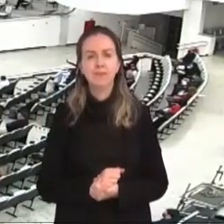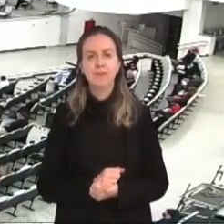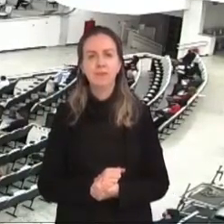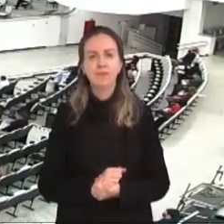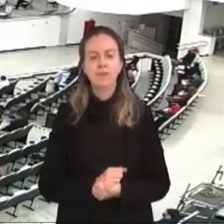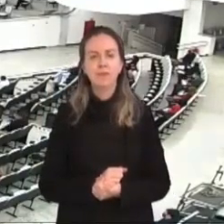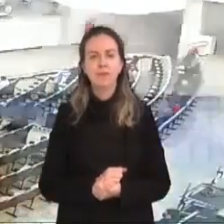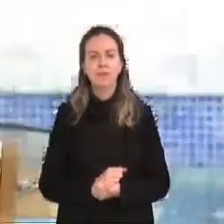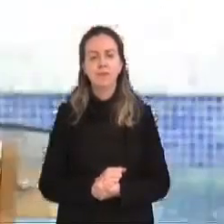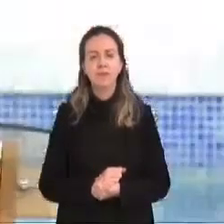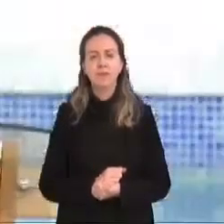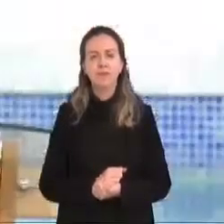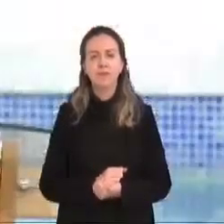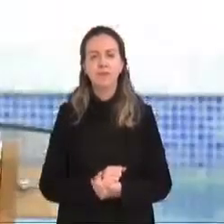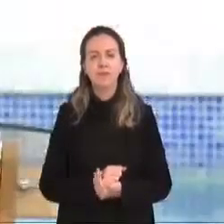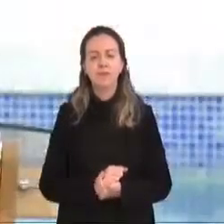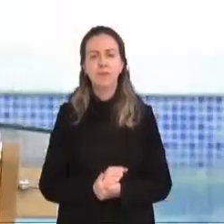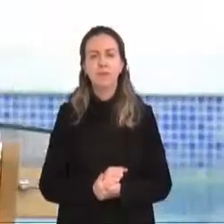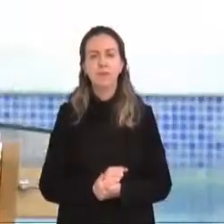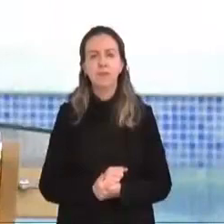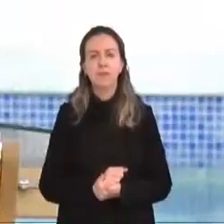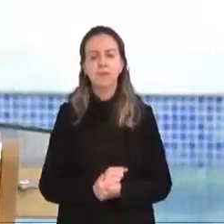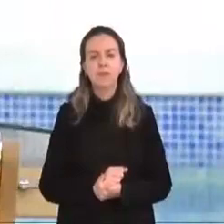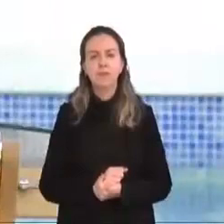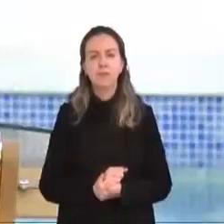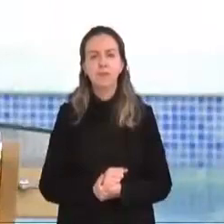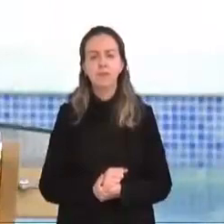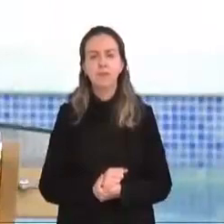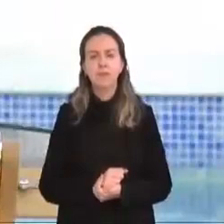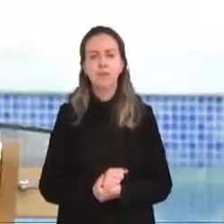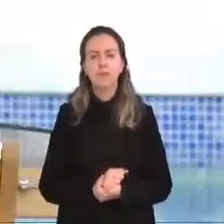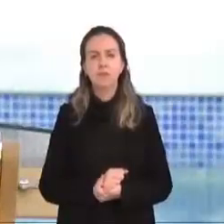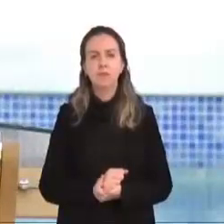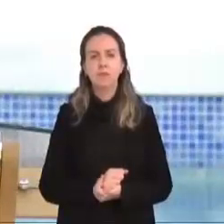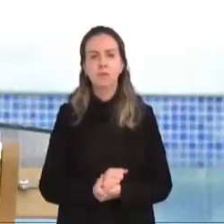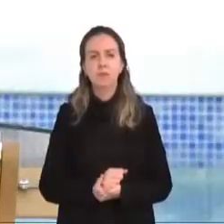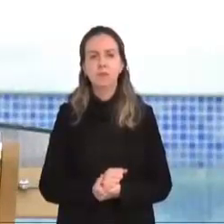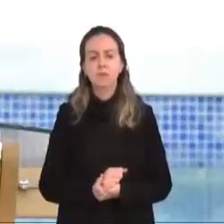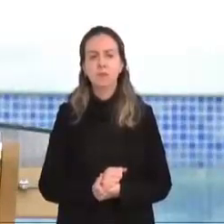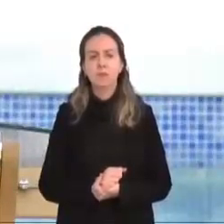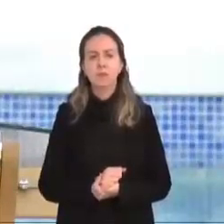Mas não só isso, para eu encerrar.